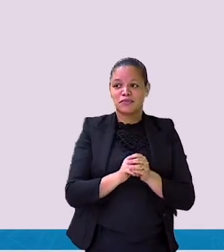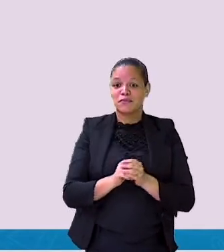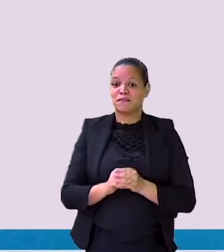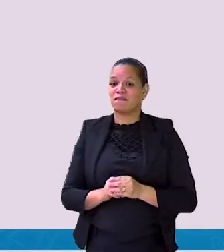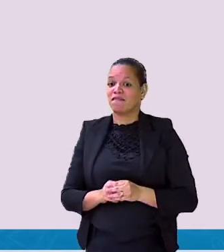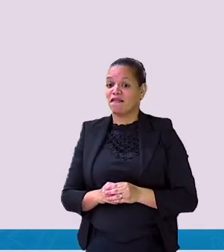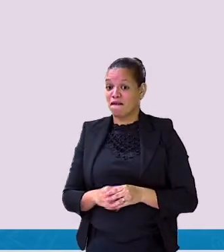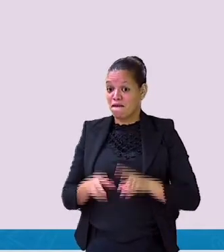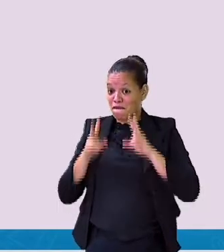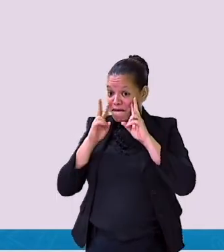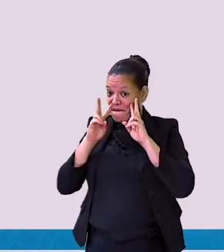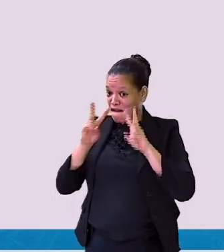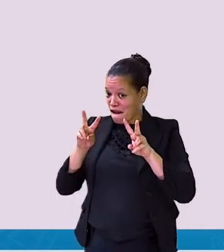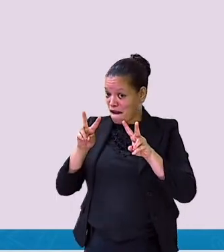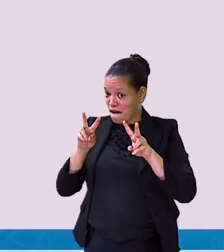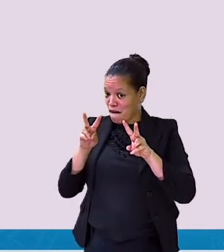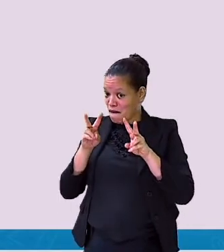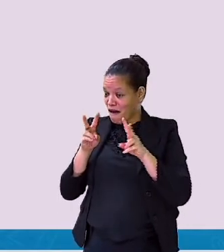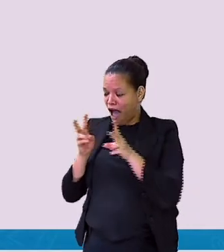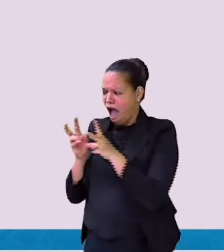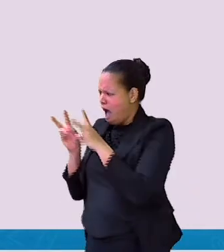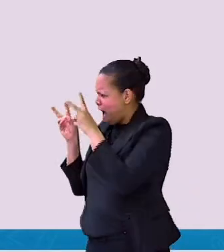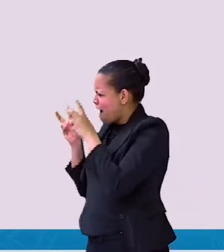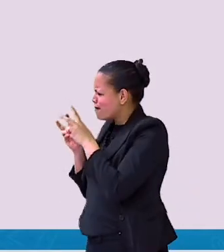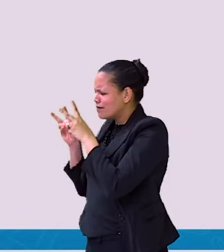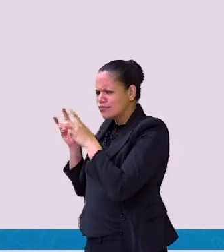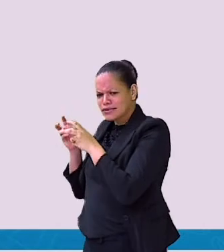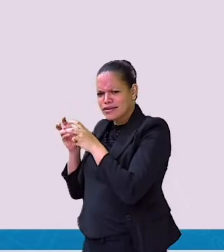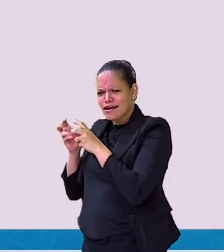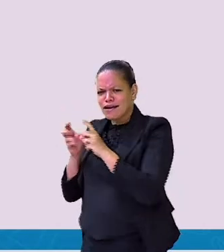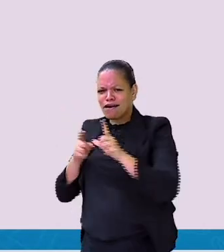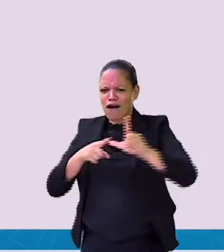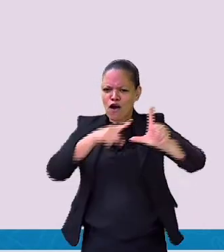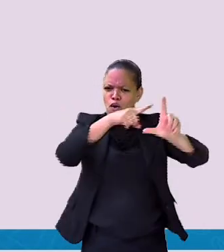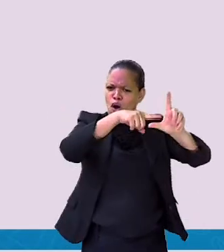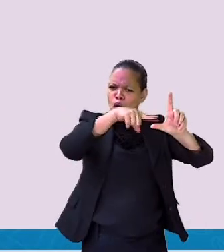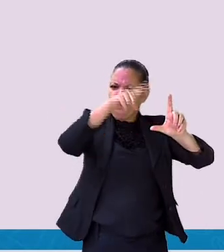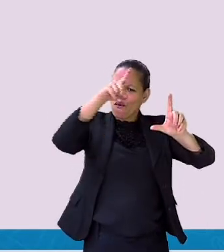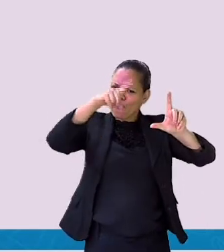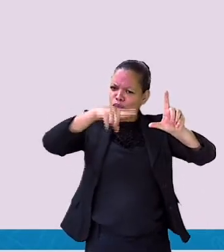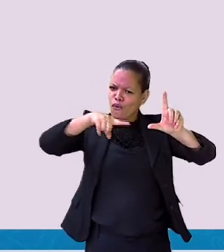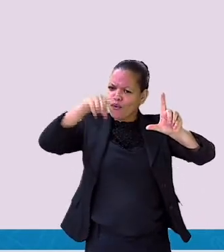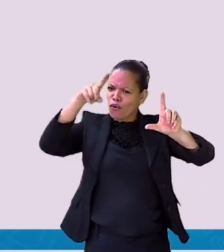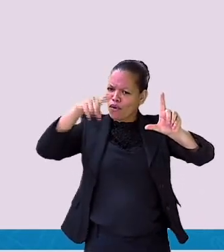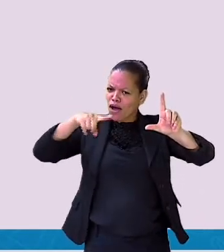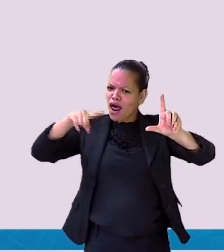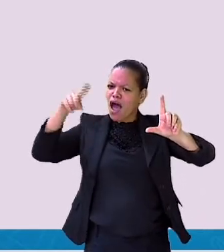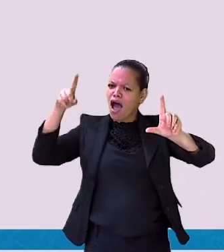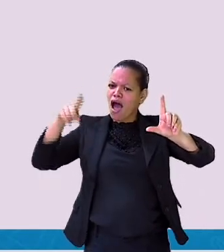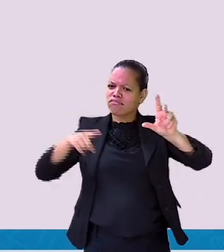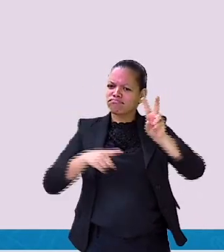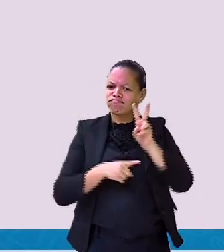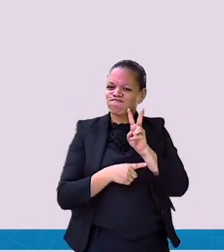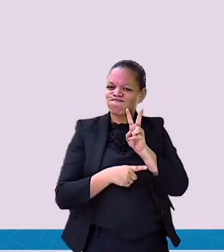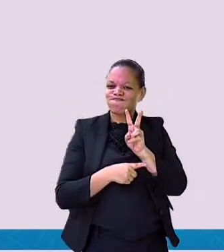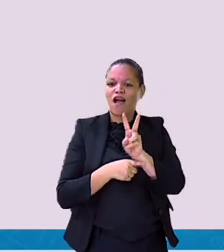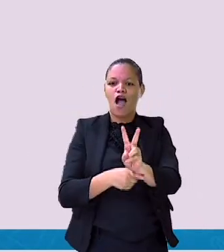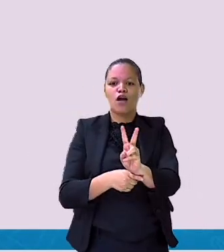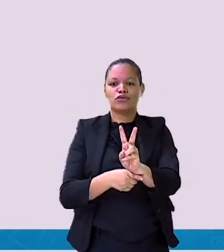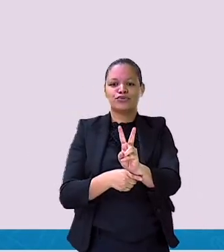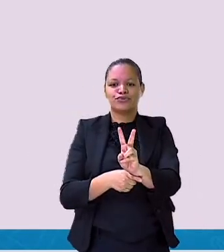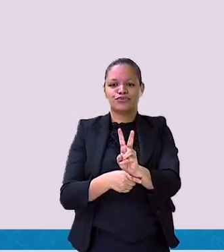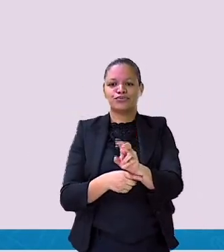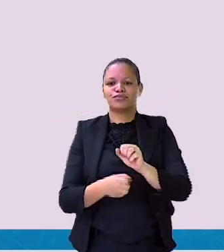diferençazinha às vezes faz a gente... O gráfico nos ajuda por isso. É só olhar a coluna maior e ver a quantidade de